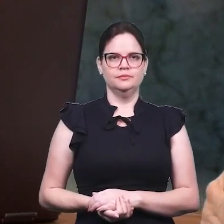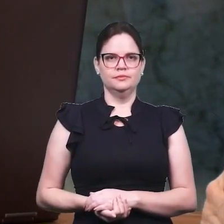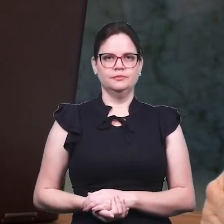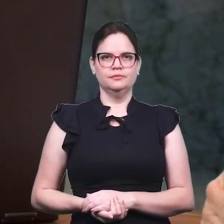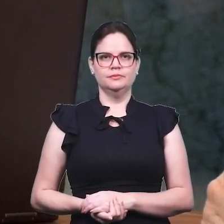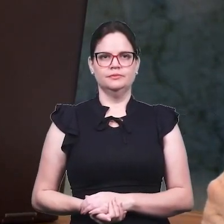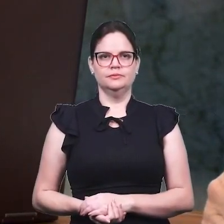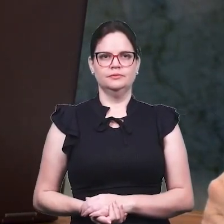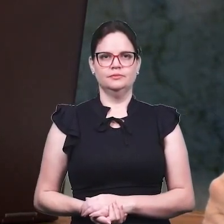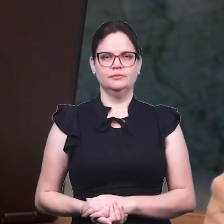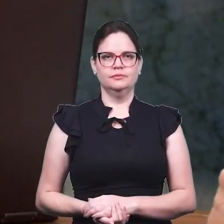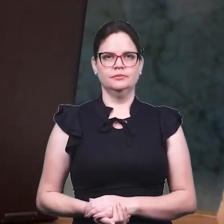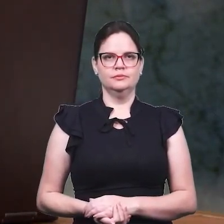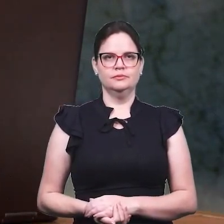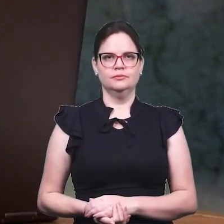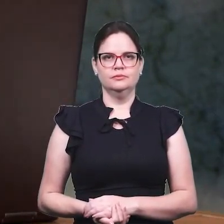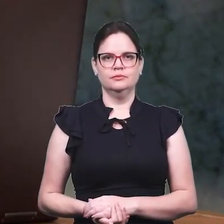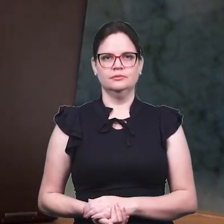Diz aqui.